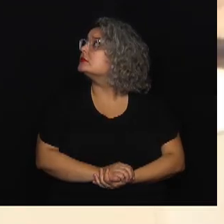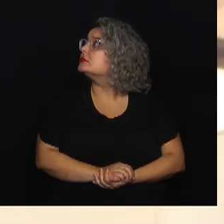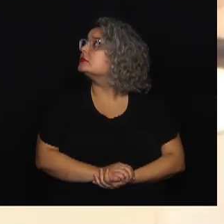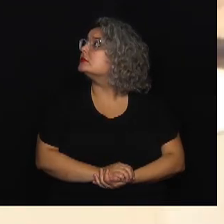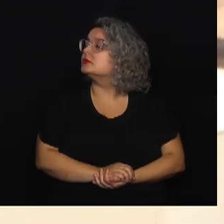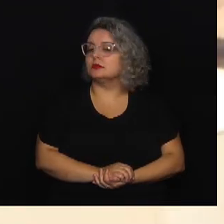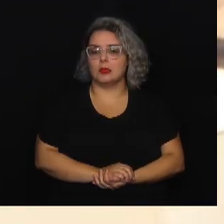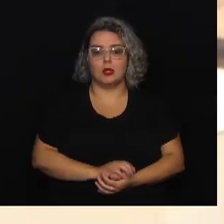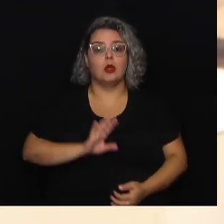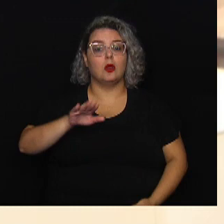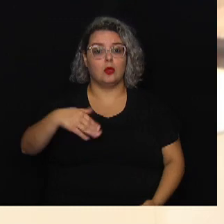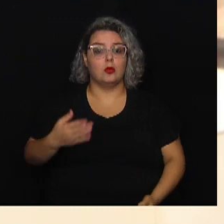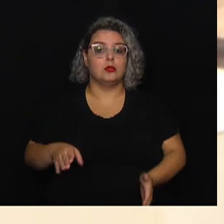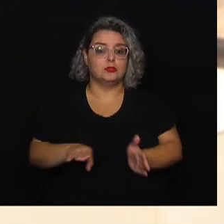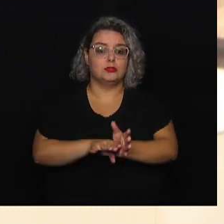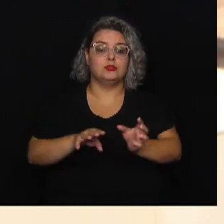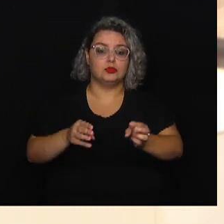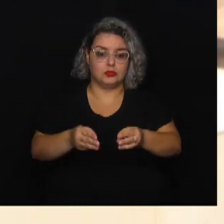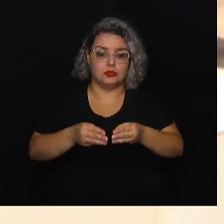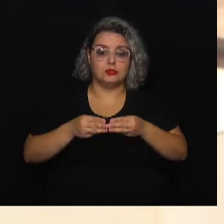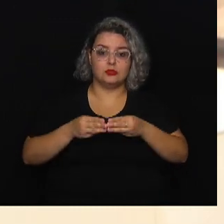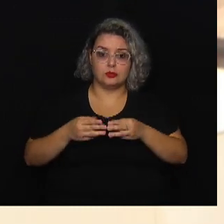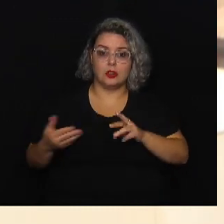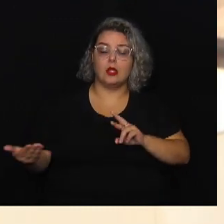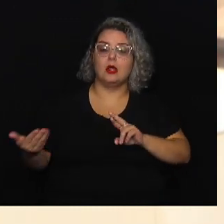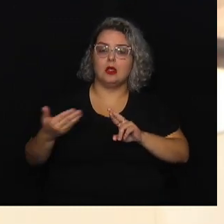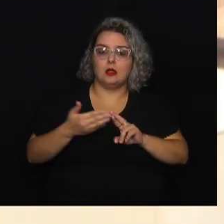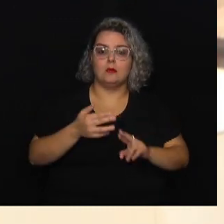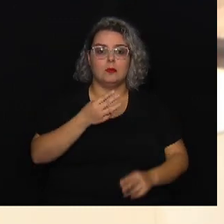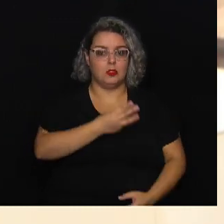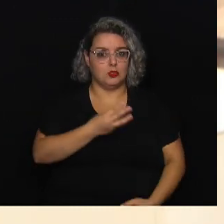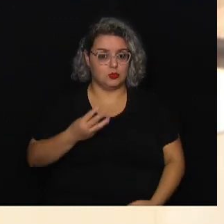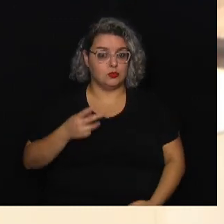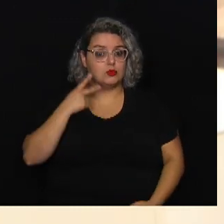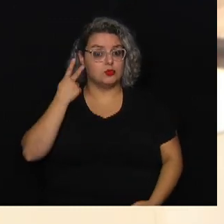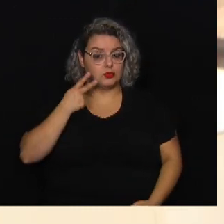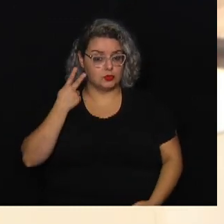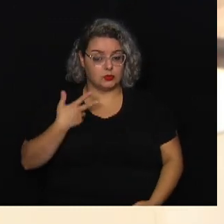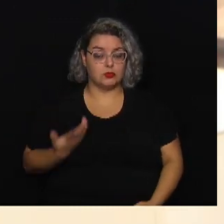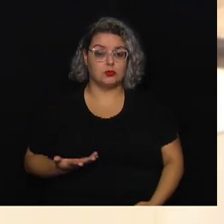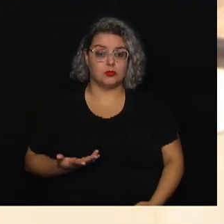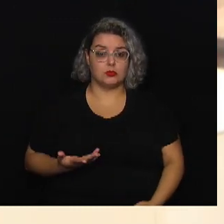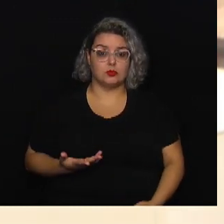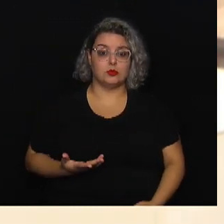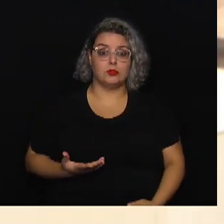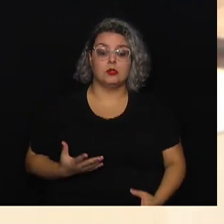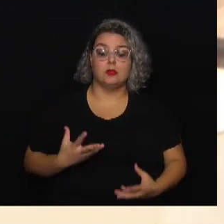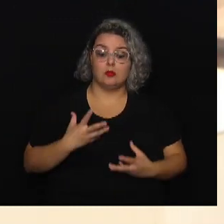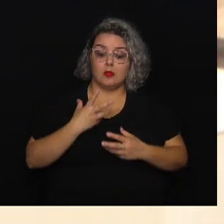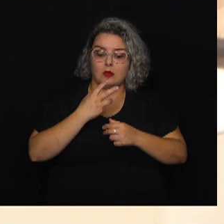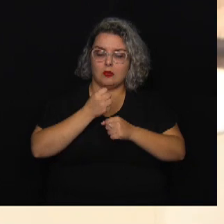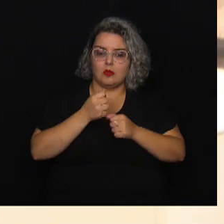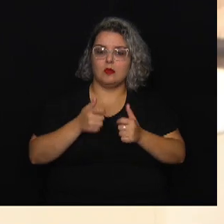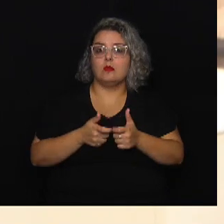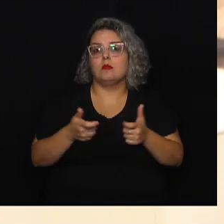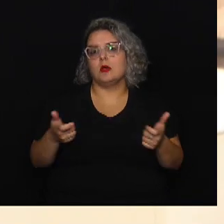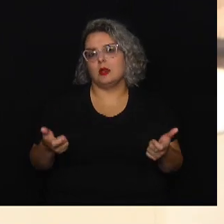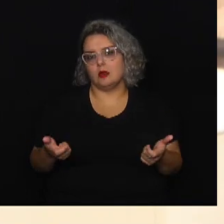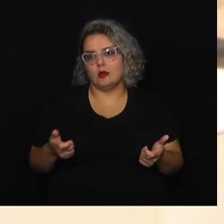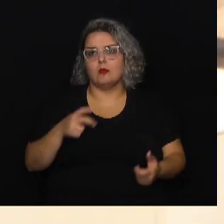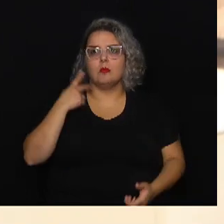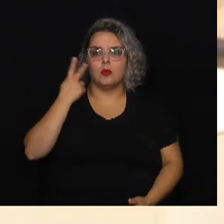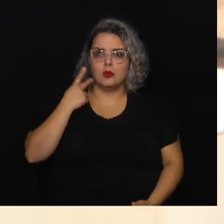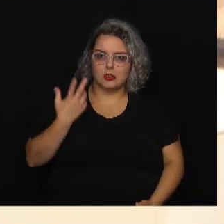Quando chega uma moção, né, representando os 33 vereadores, isso ganha uma força muito grande